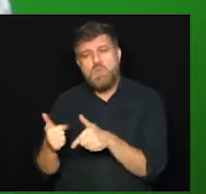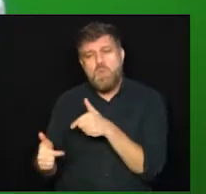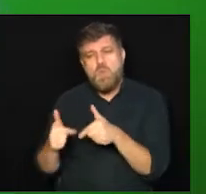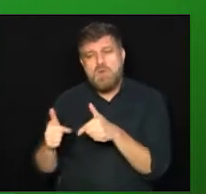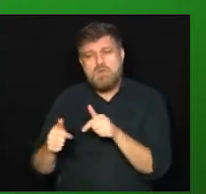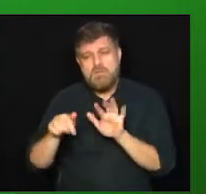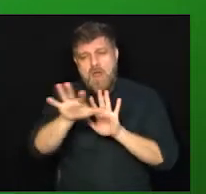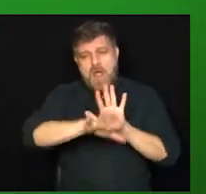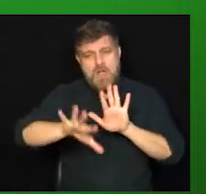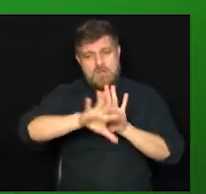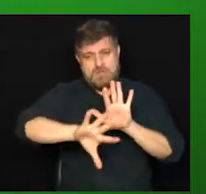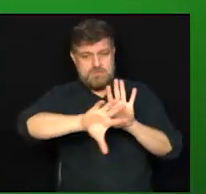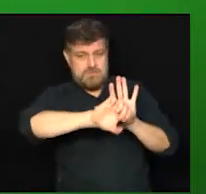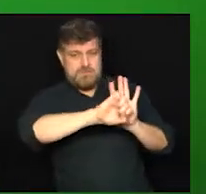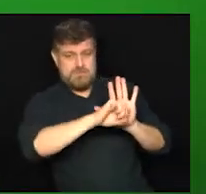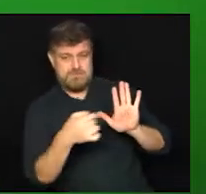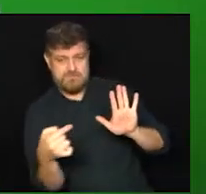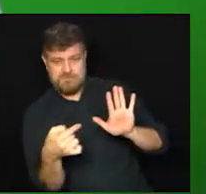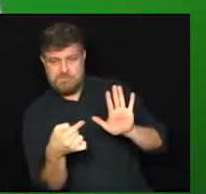audiovisual,